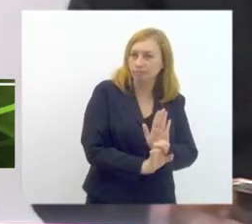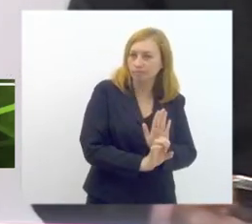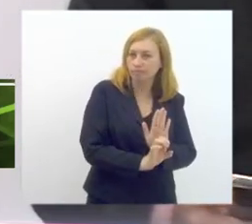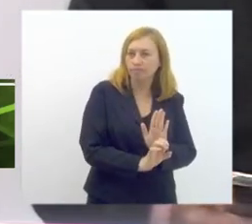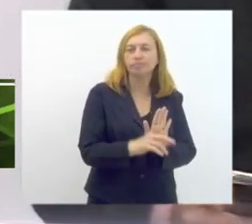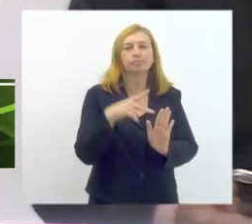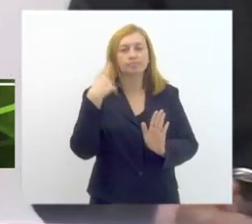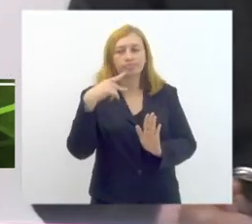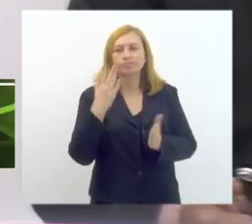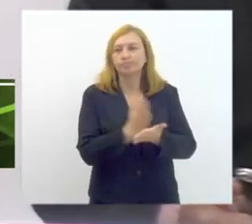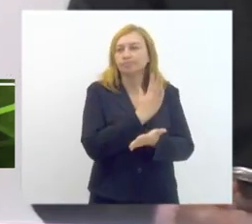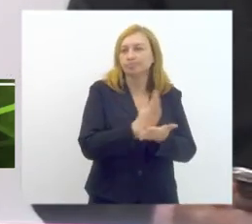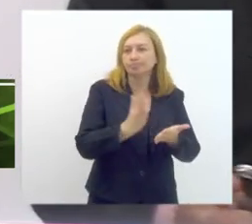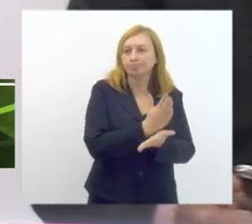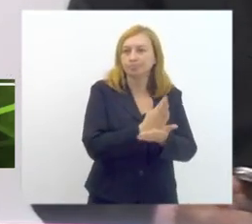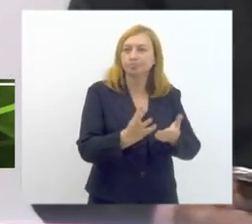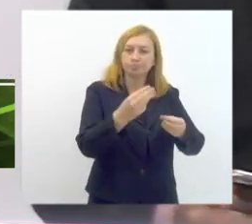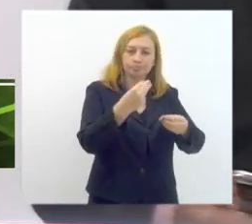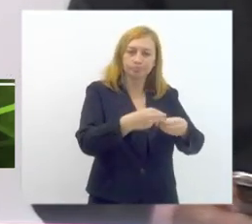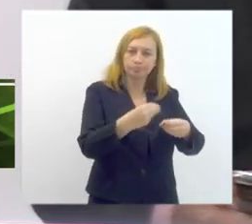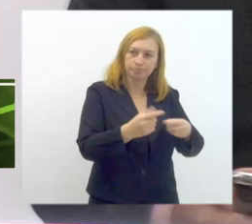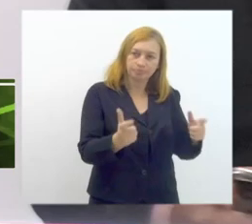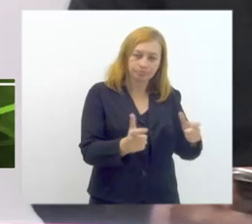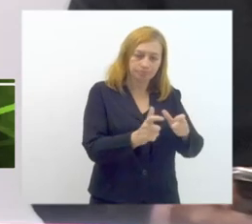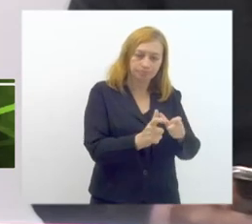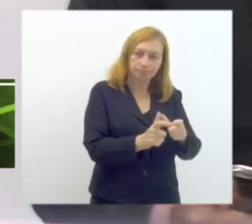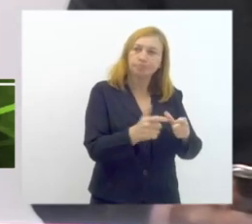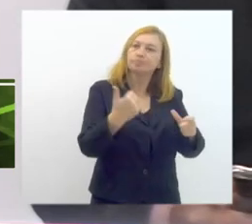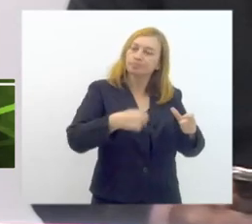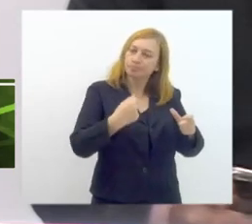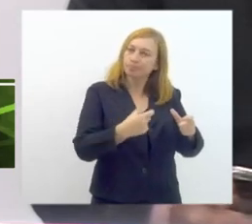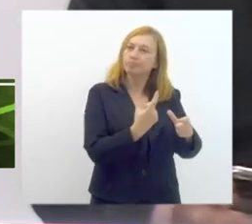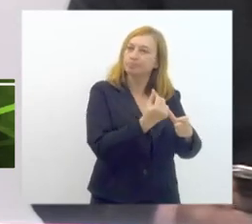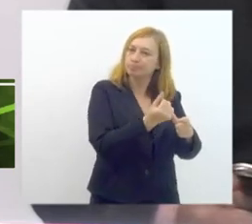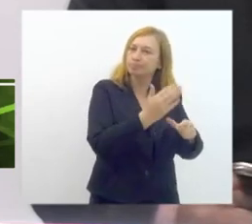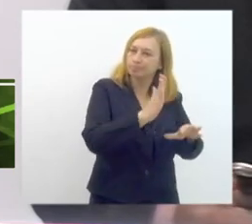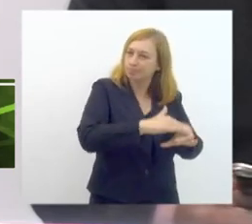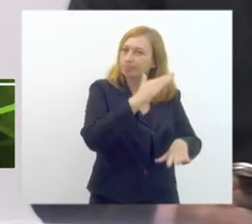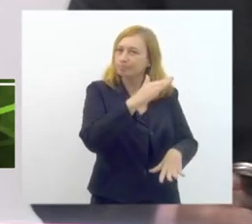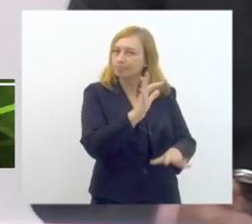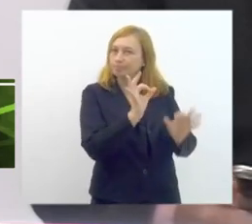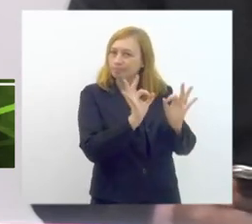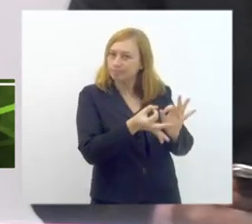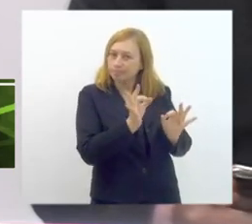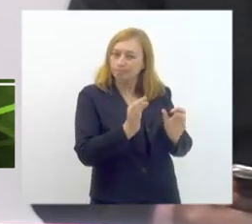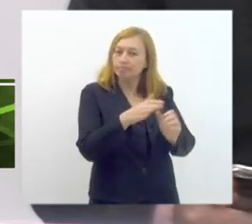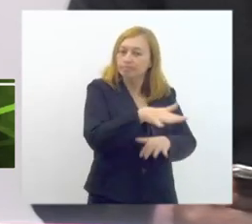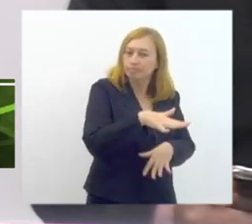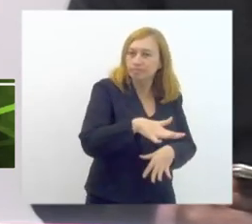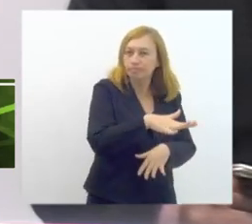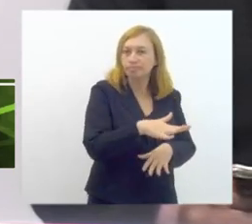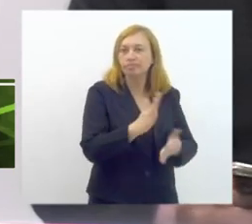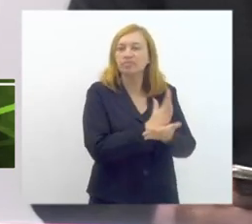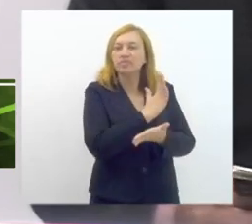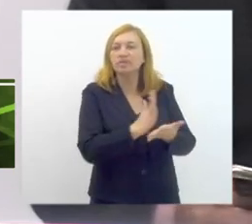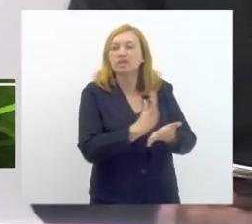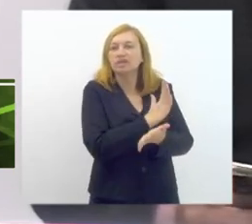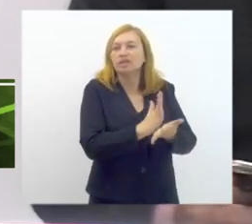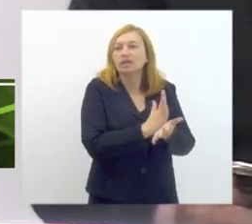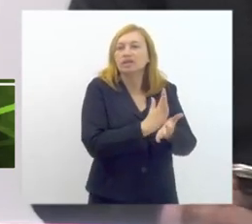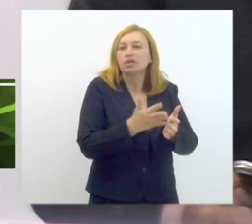muitas vezes, o município menor precisa de um recurso maior específico em uma área. Às vezes, ele tem uma